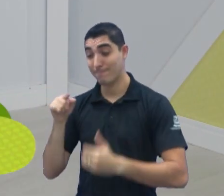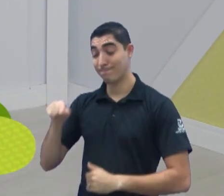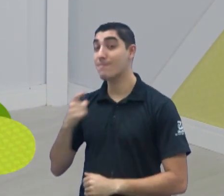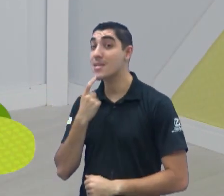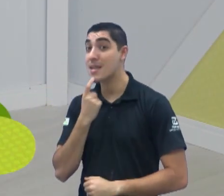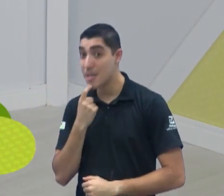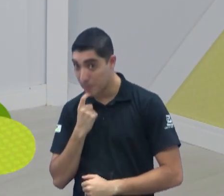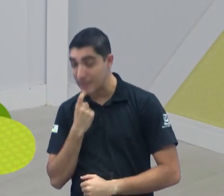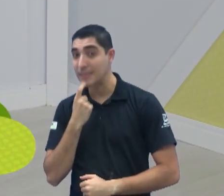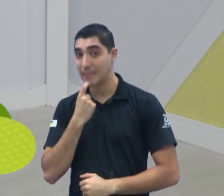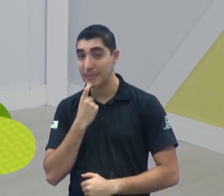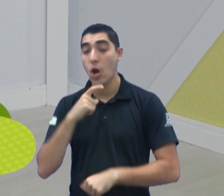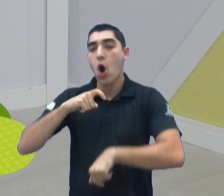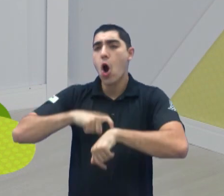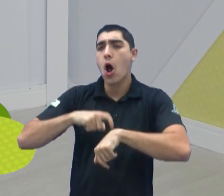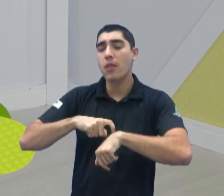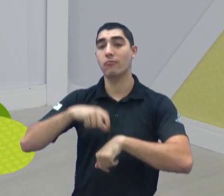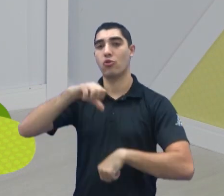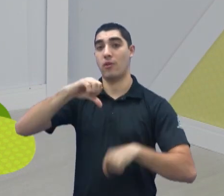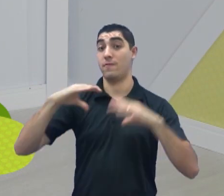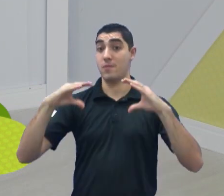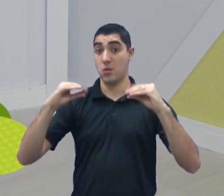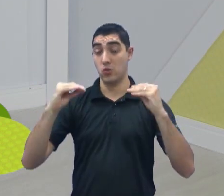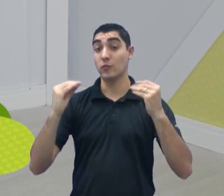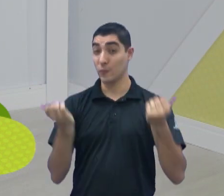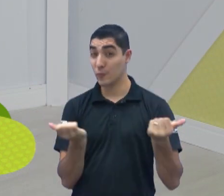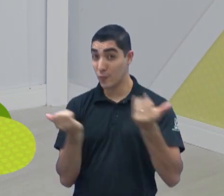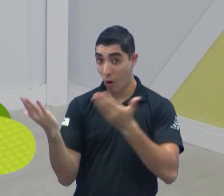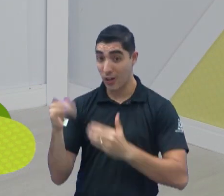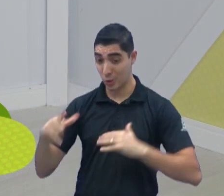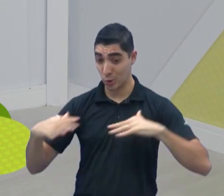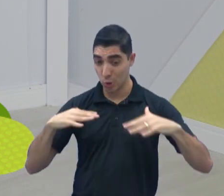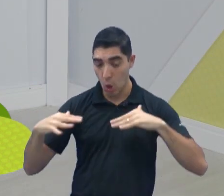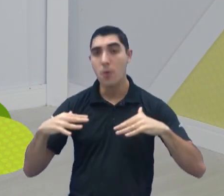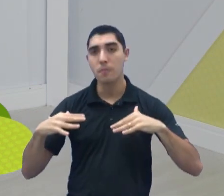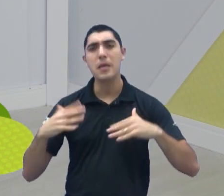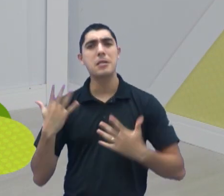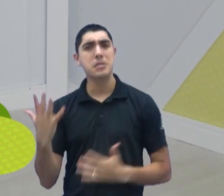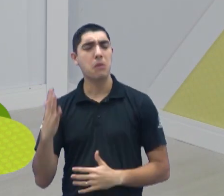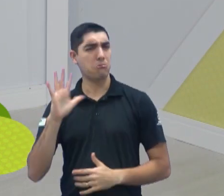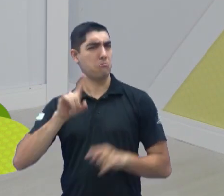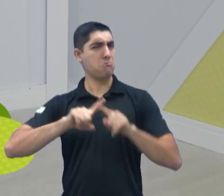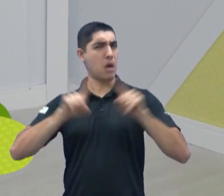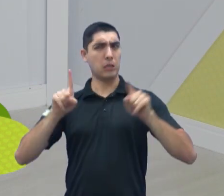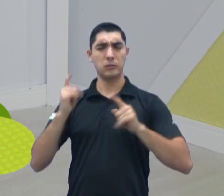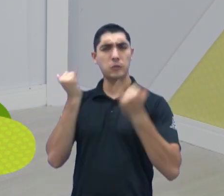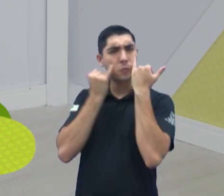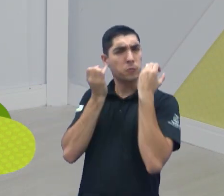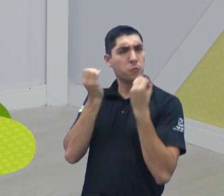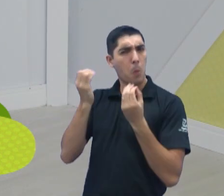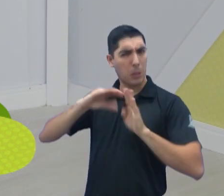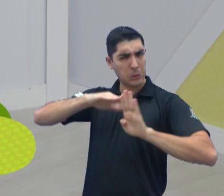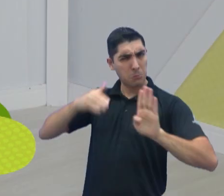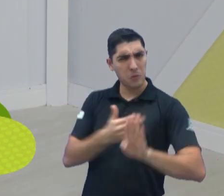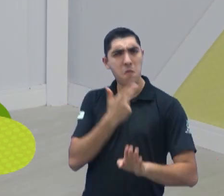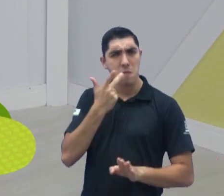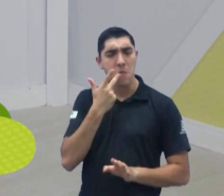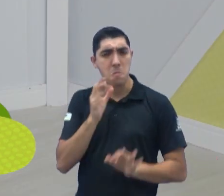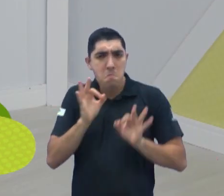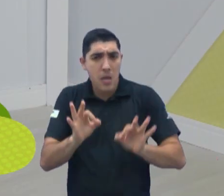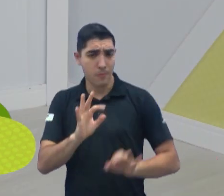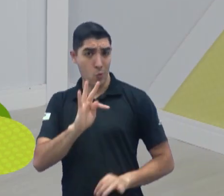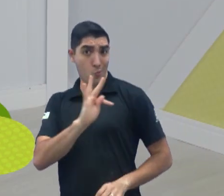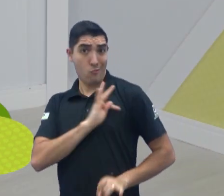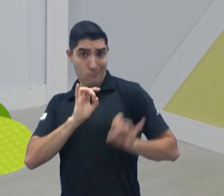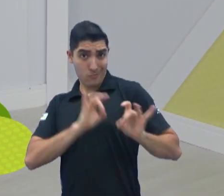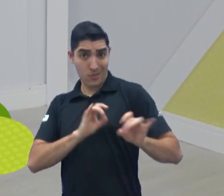Campinas, às 9 da noite, lá no ginásio Taquaral, teria renovado o contrato por mais uma temporada com o